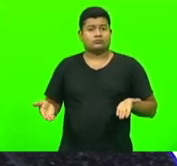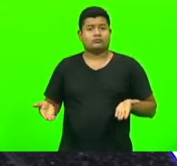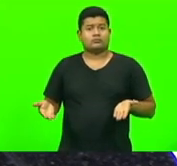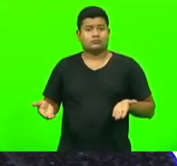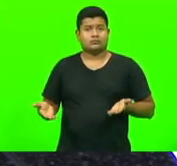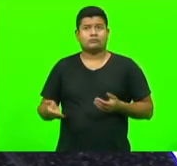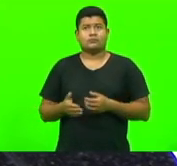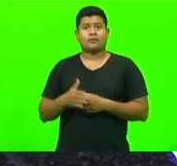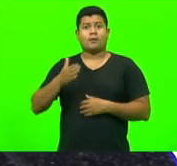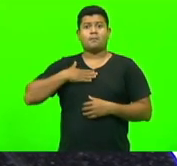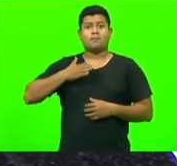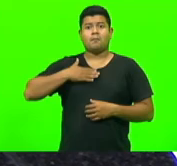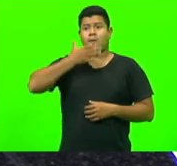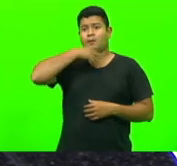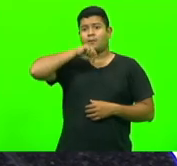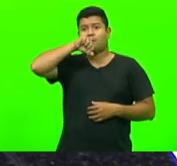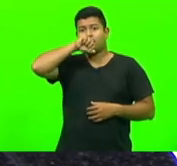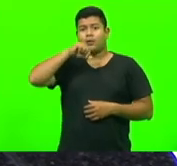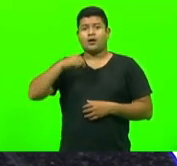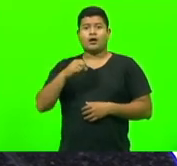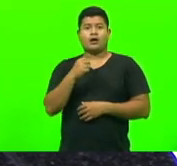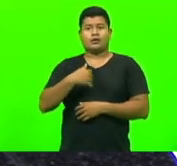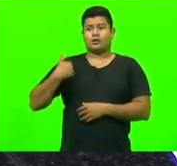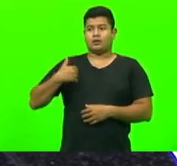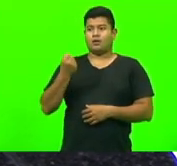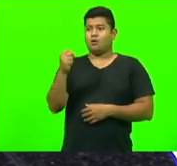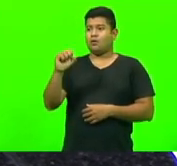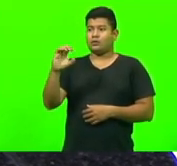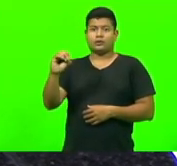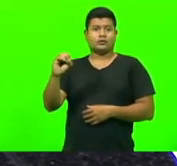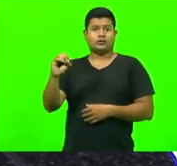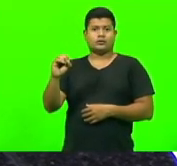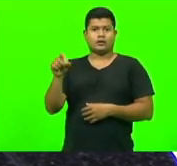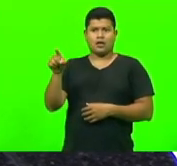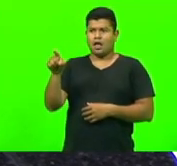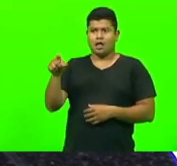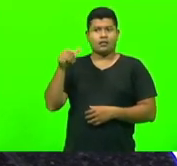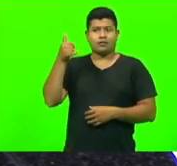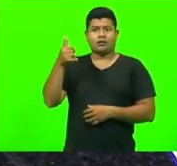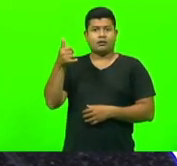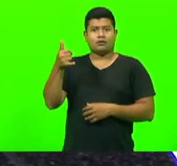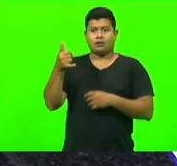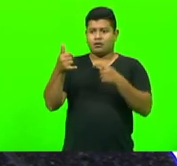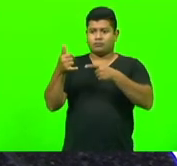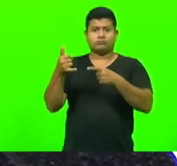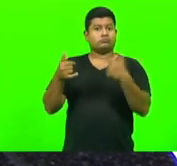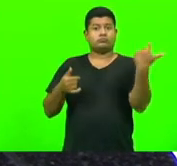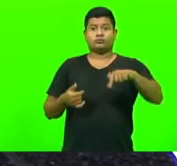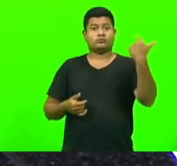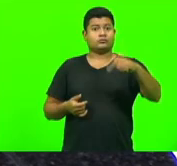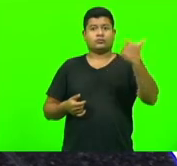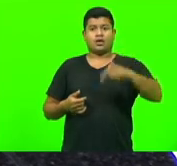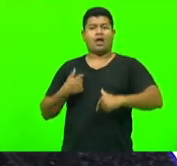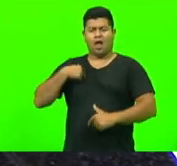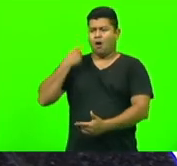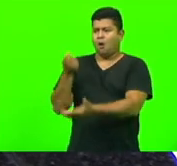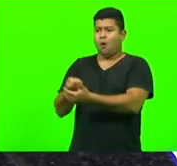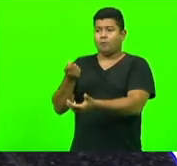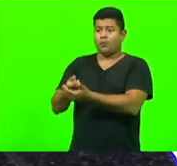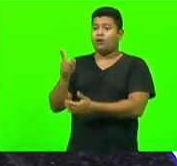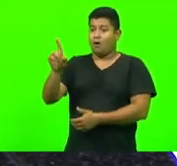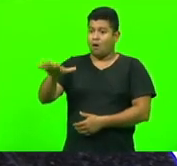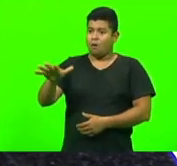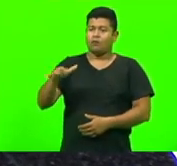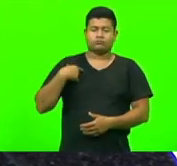O meu pai tem 80 anos, ele não tem celular. E eu vou obrigar ele a ter que carregar um documento e chegar lá